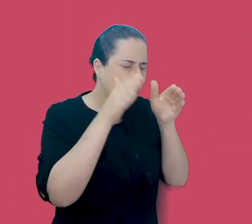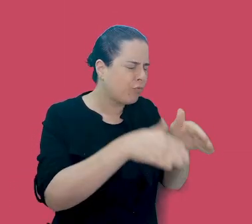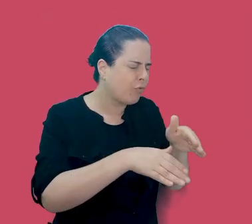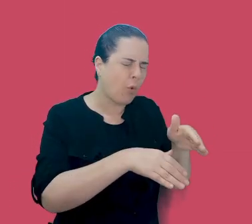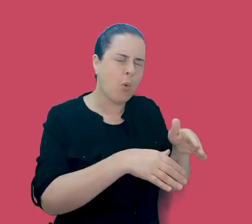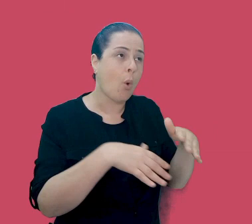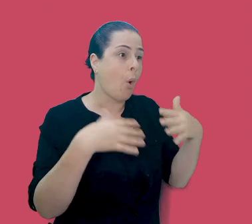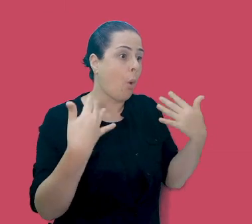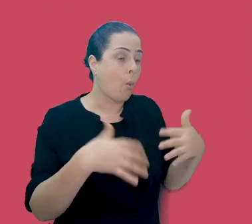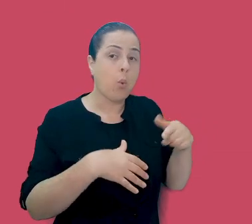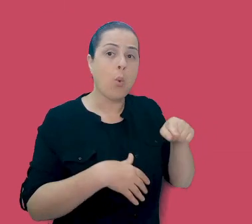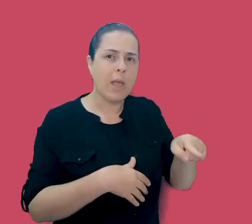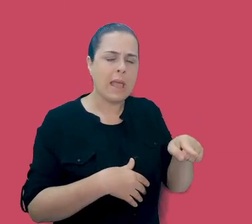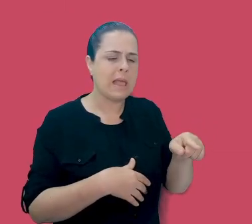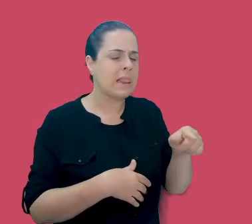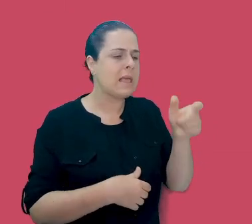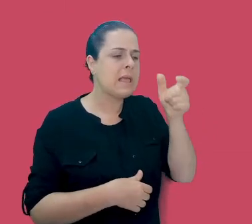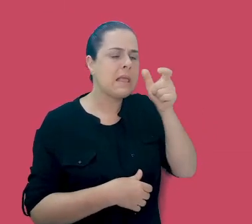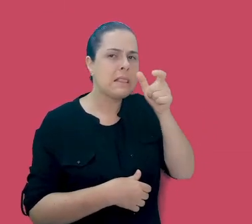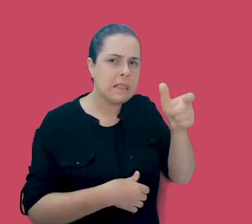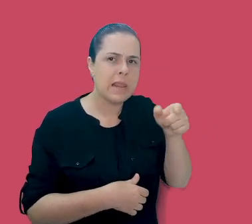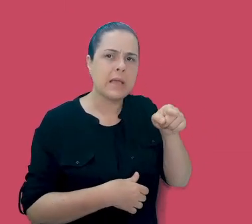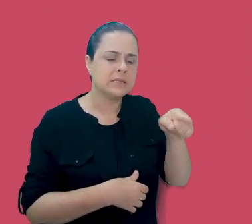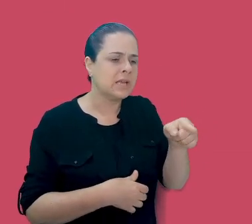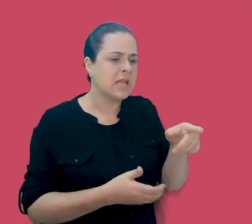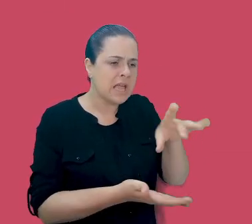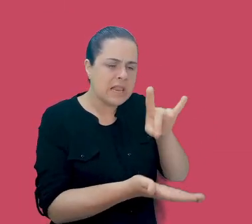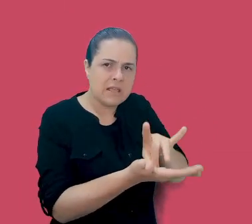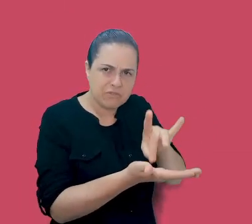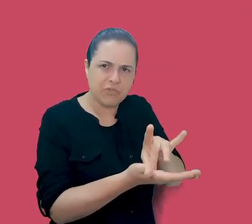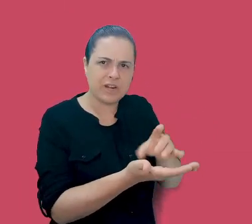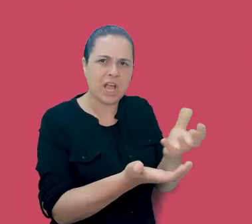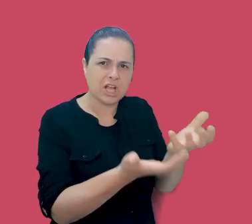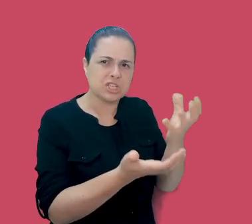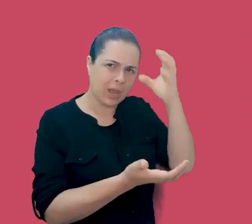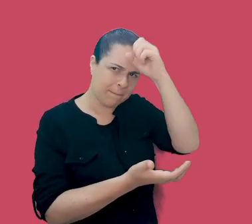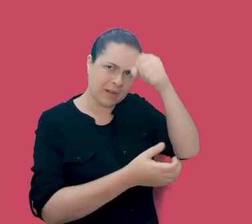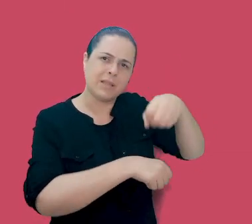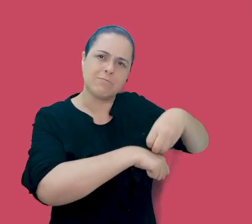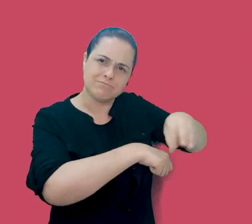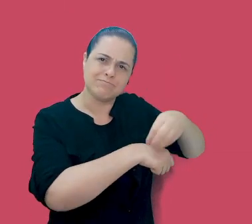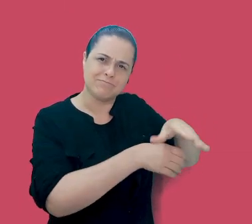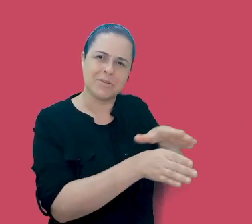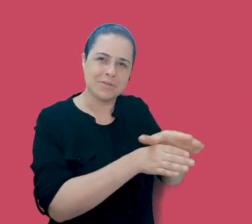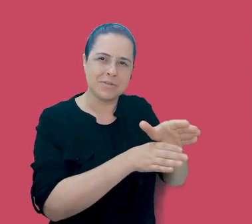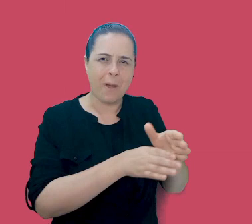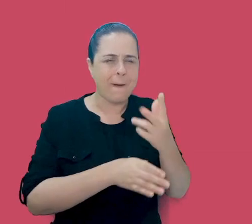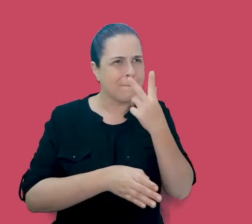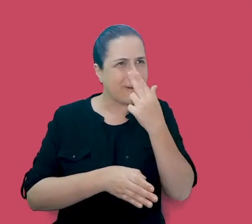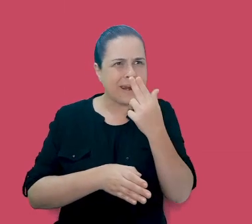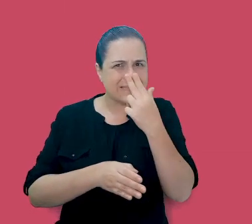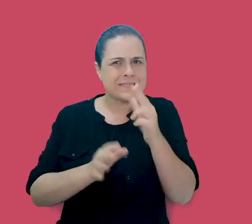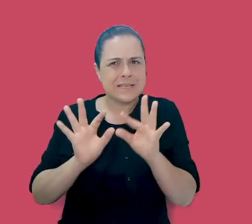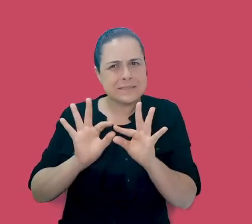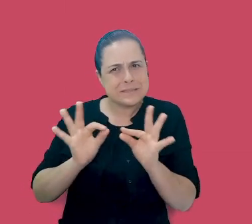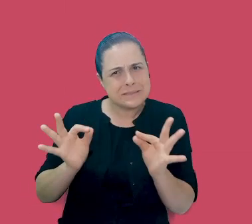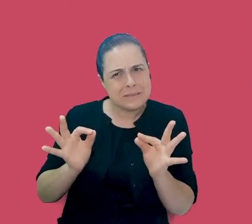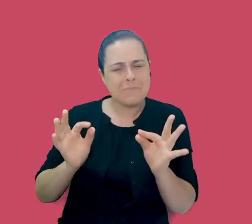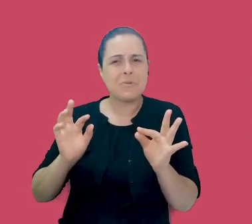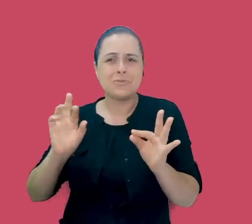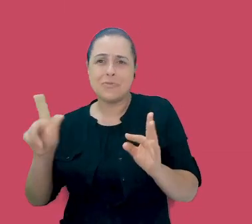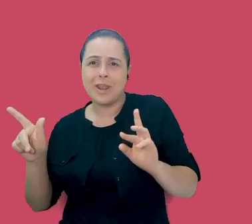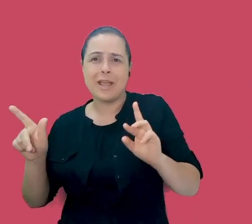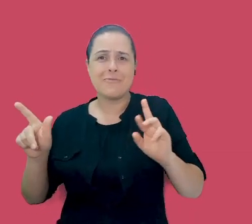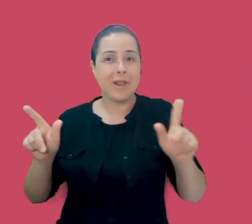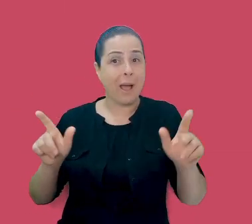no que o aprendente está realmente querendo, né? Então, é uma diferença muito sutil,